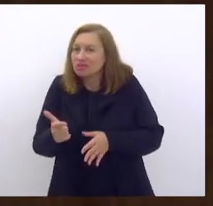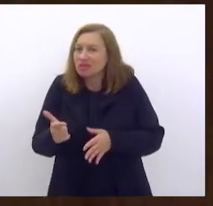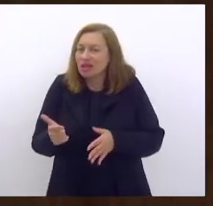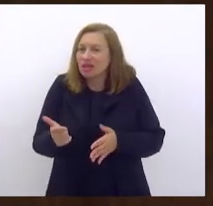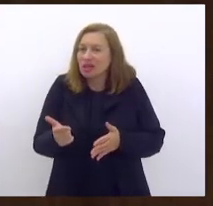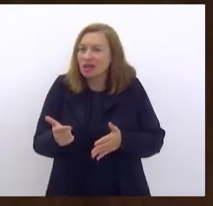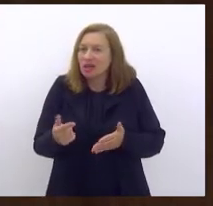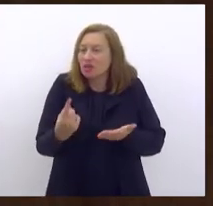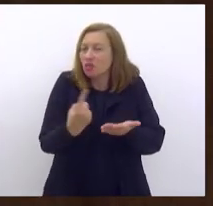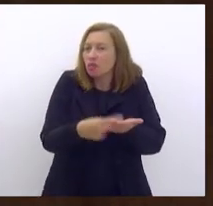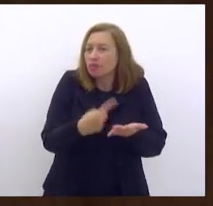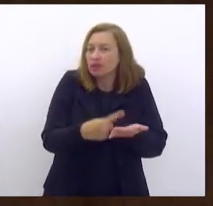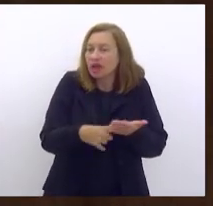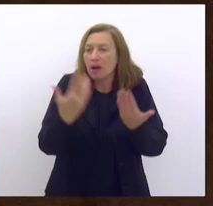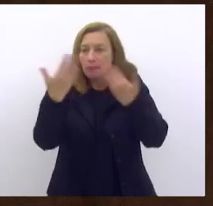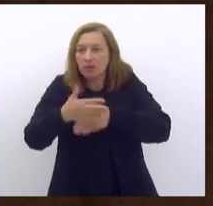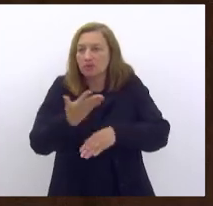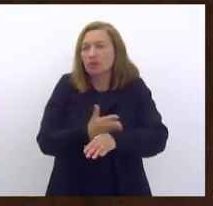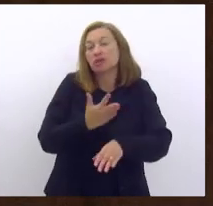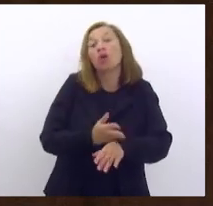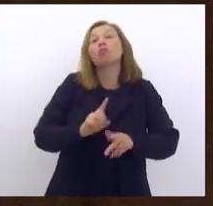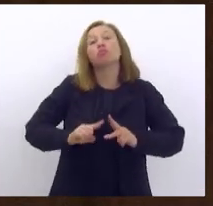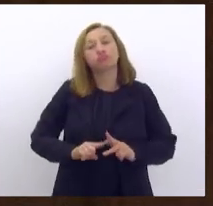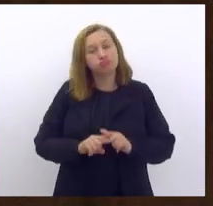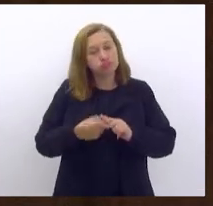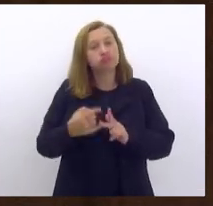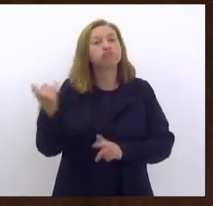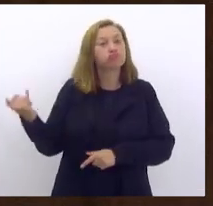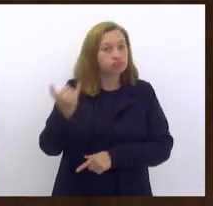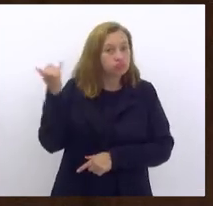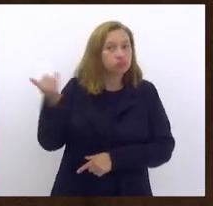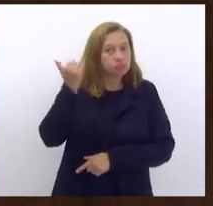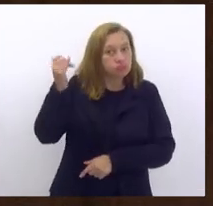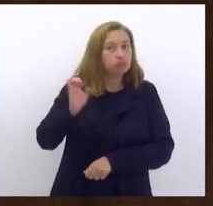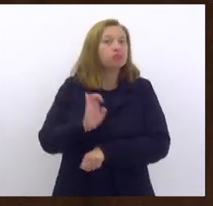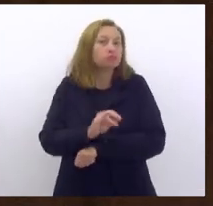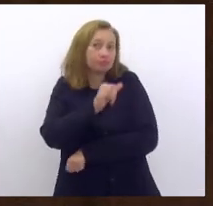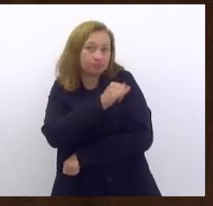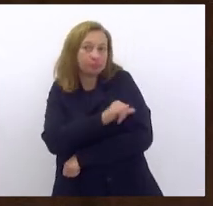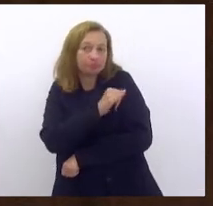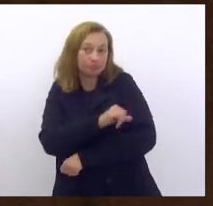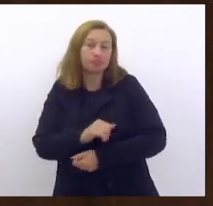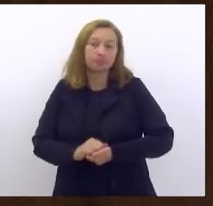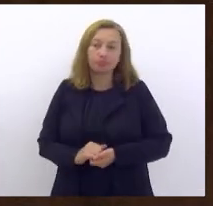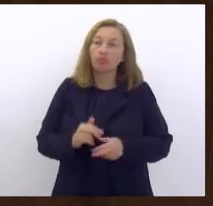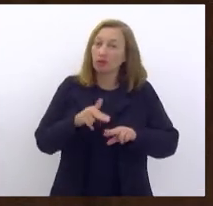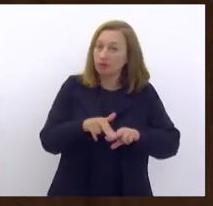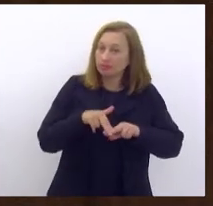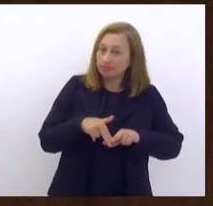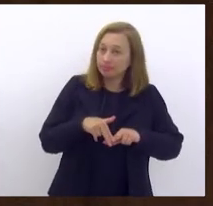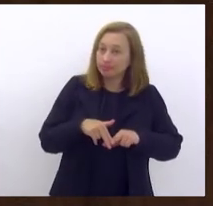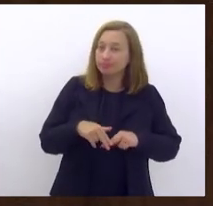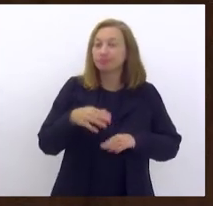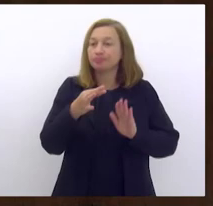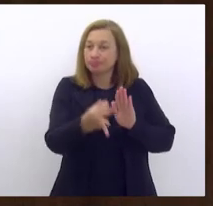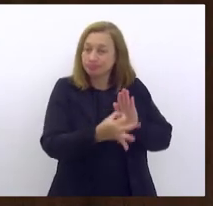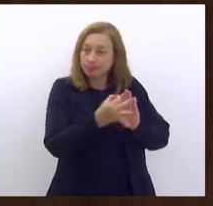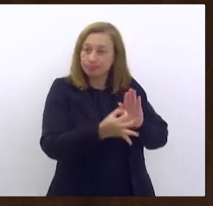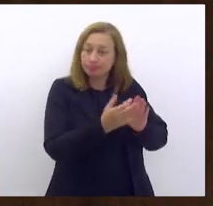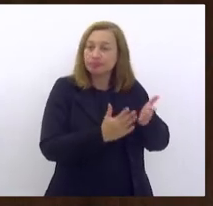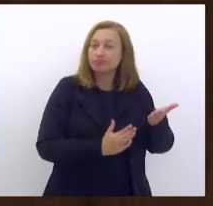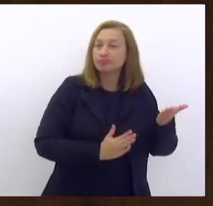sua prova prática. Então, é uma regulamentação importante no âmbito do Estado do Rio de Janeiro, por isso, o nosso parecer